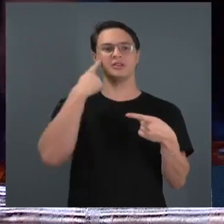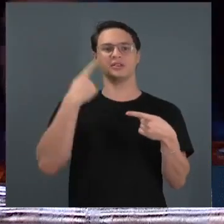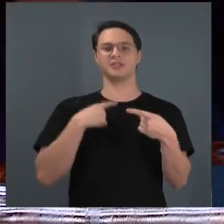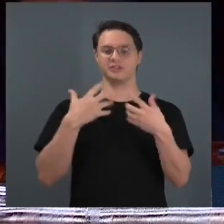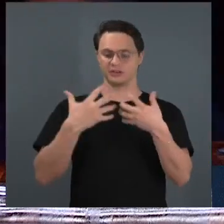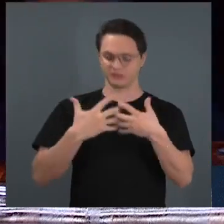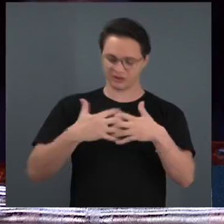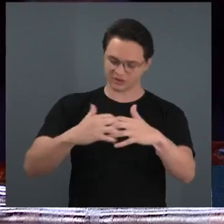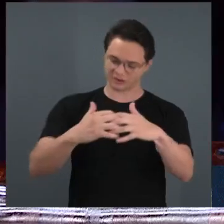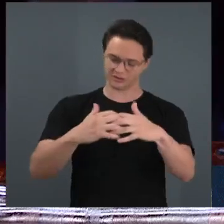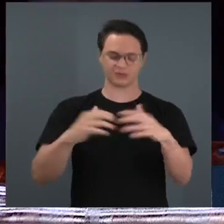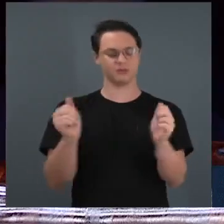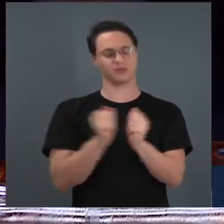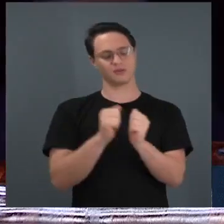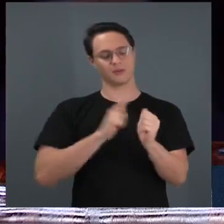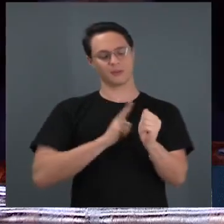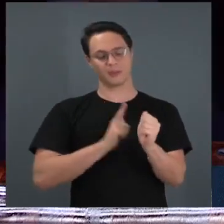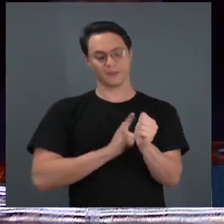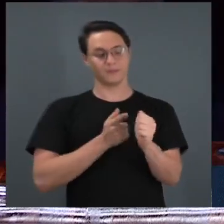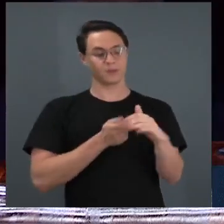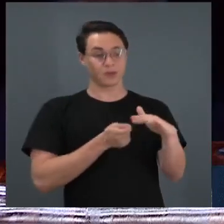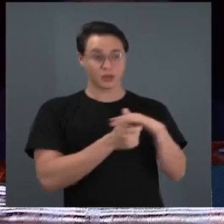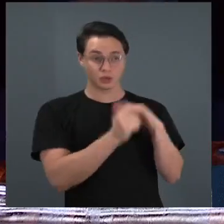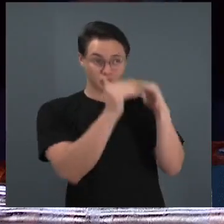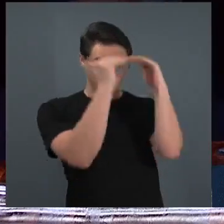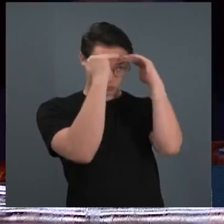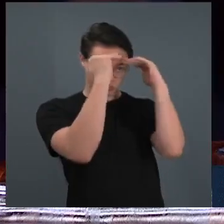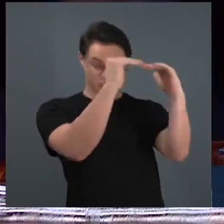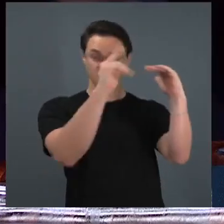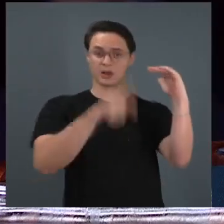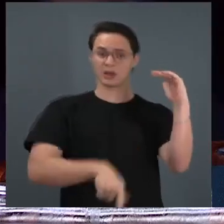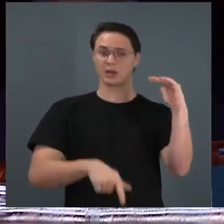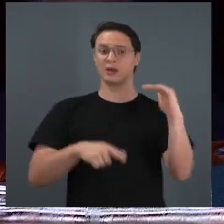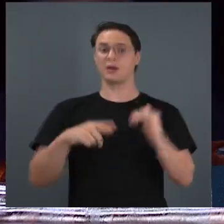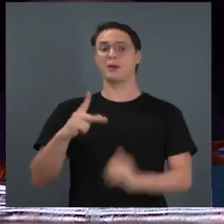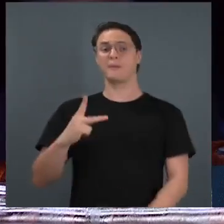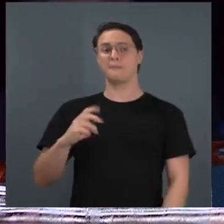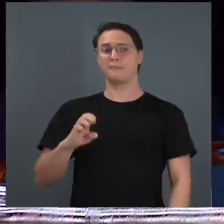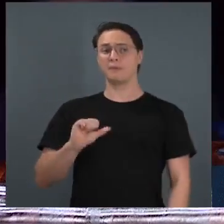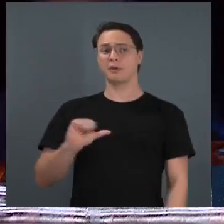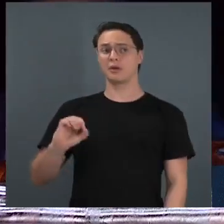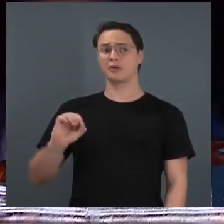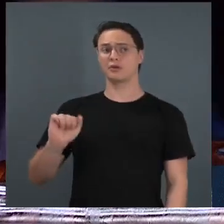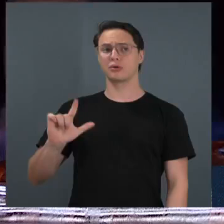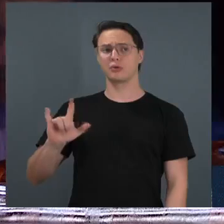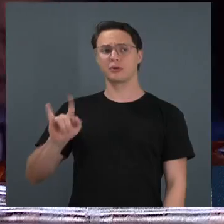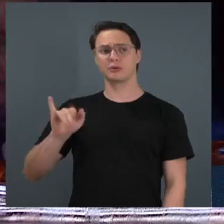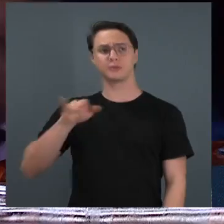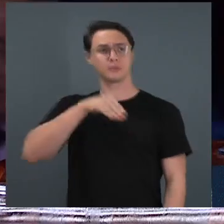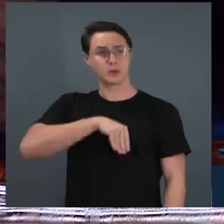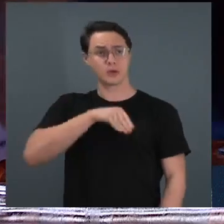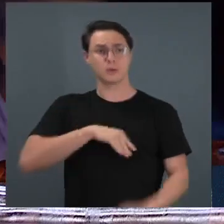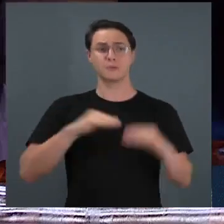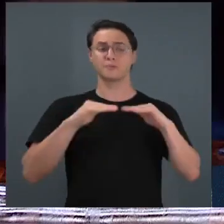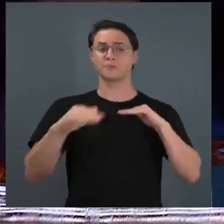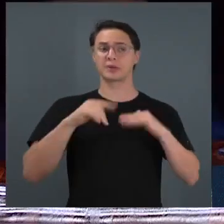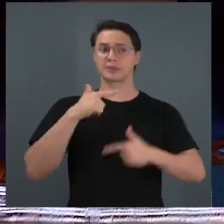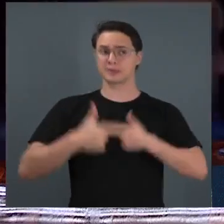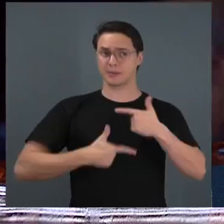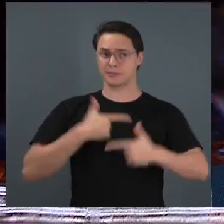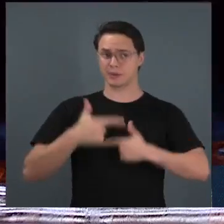jornada, tem que ter subordinação, tem que ter pessoalidade, salário fixo e trabalho